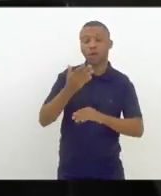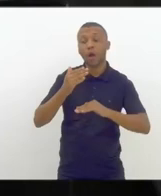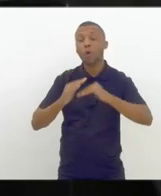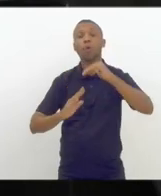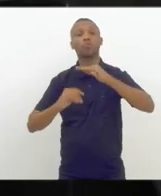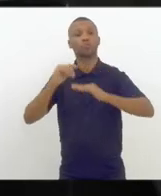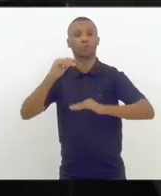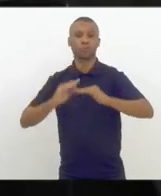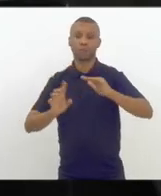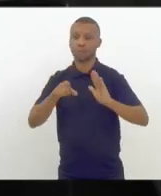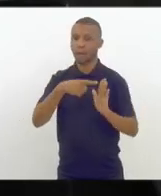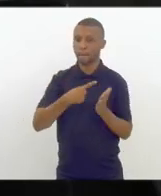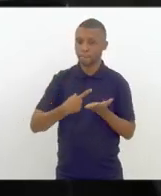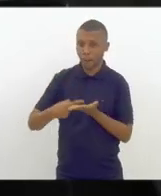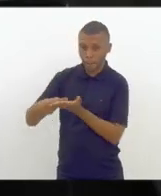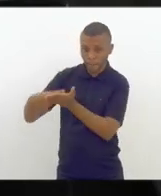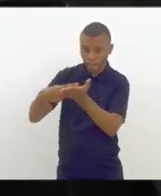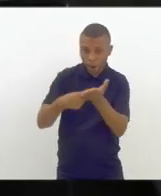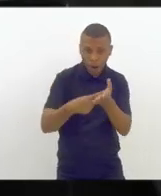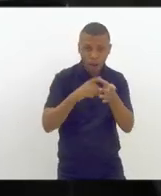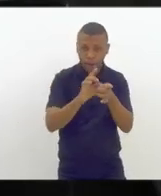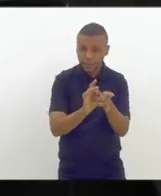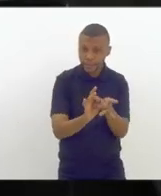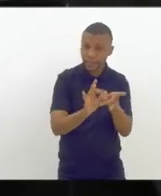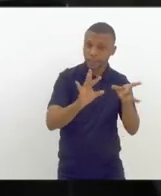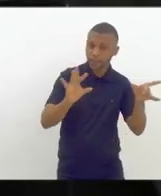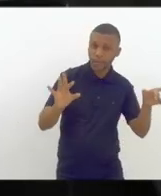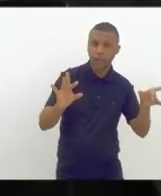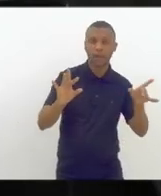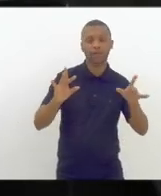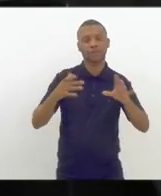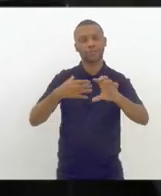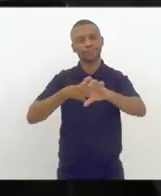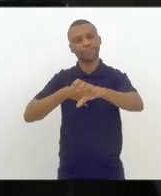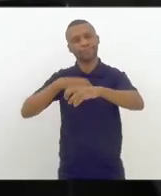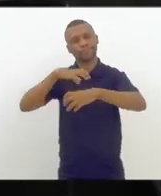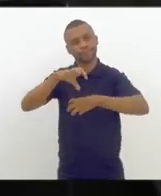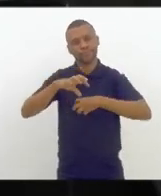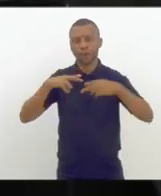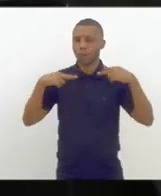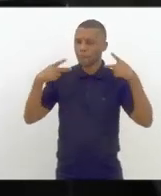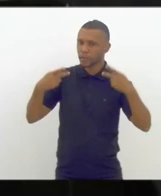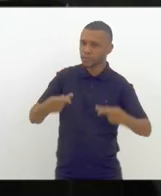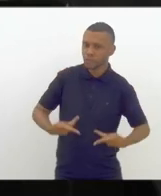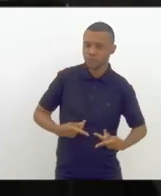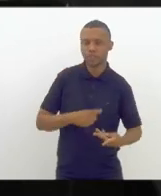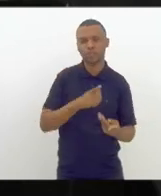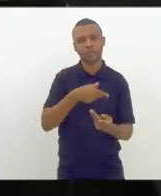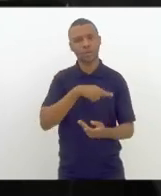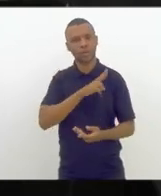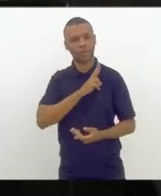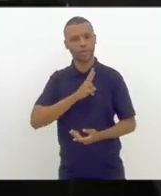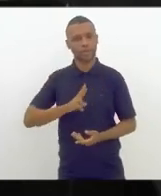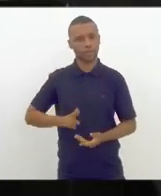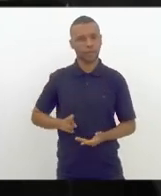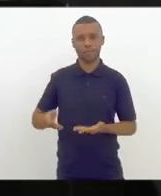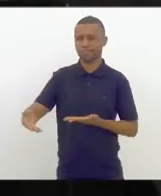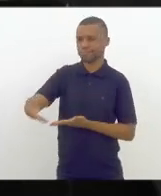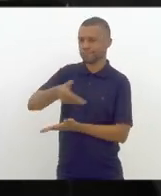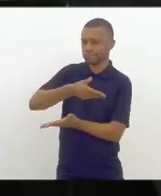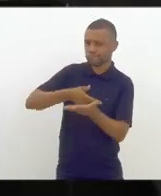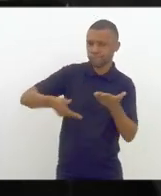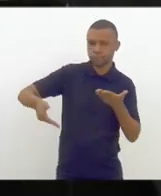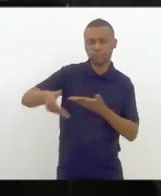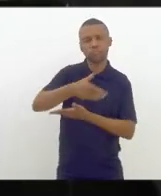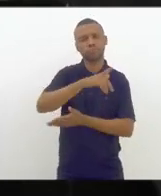democrática, humanista, republicana, em nome dos valores da democracia, do republicanismo,